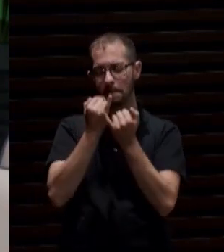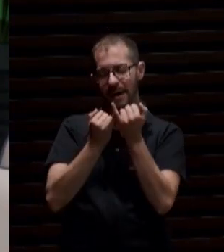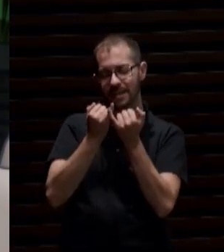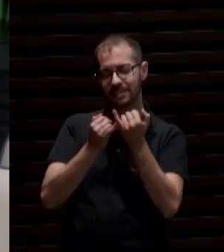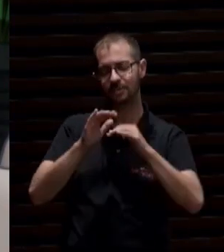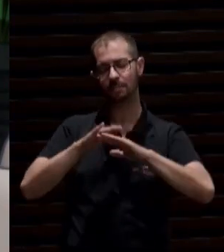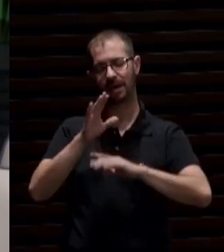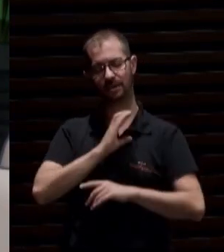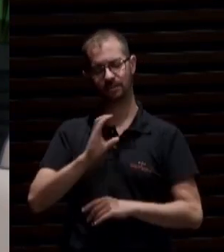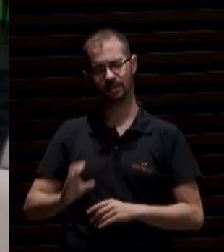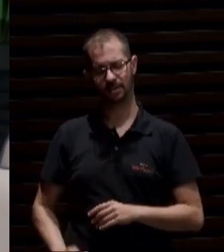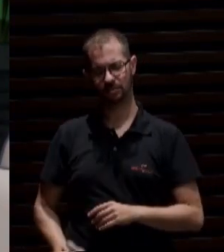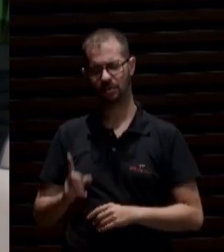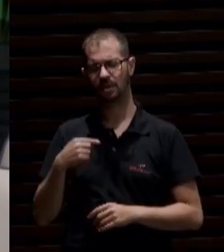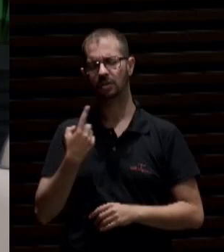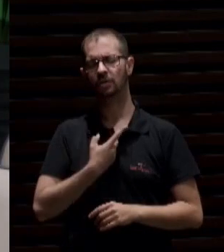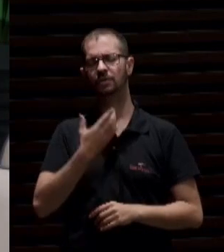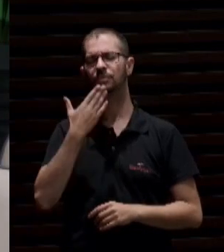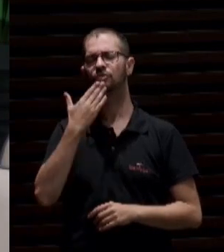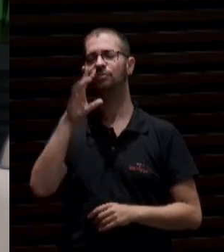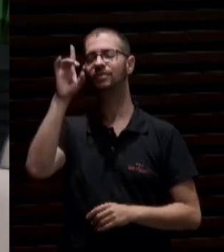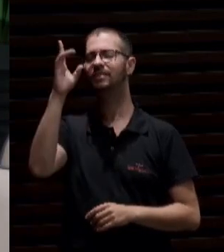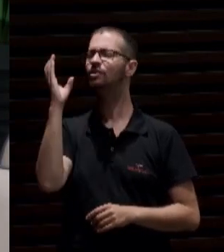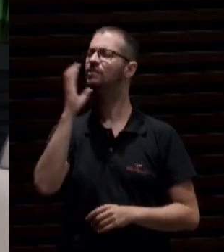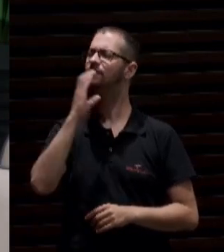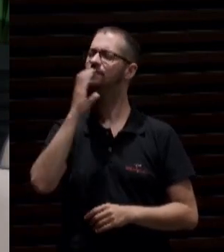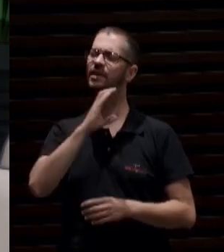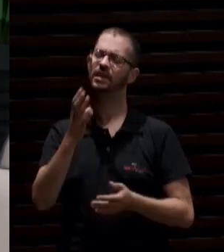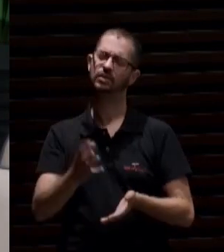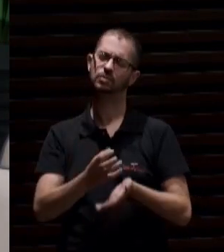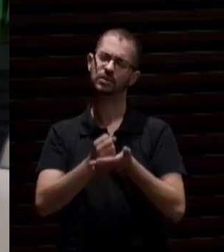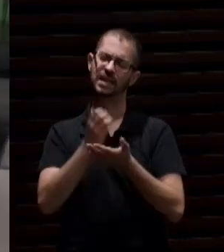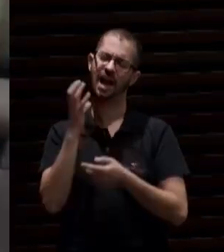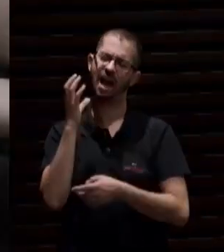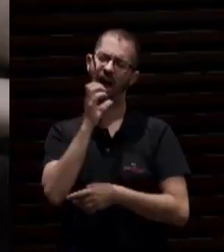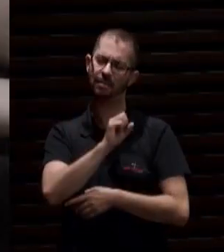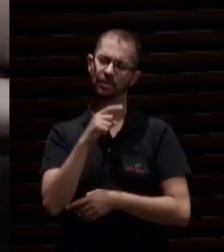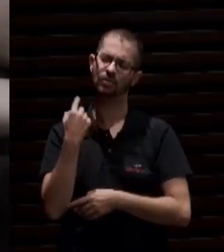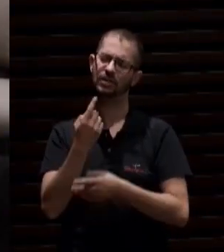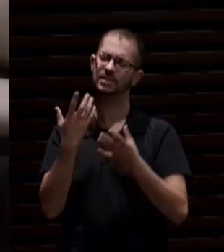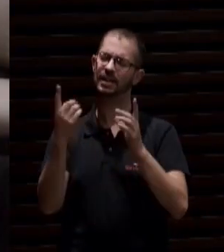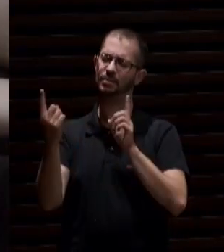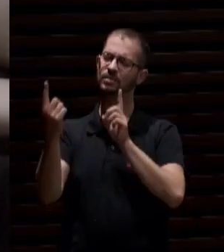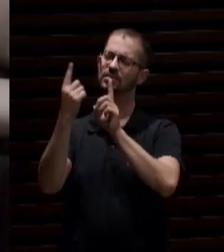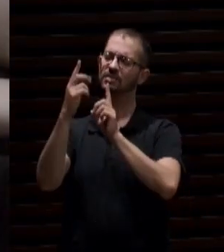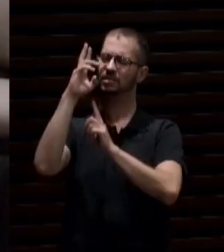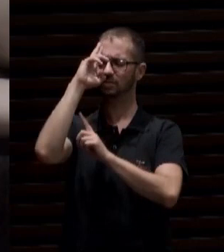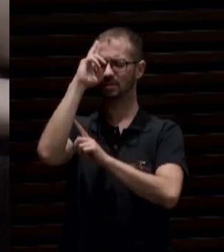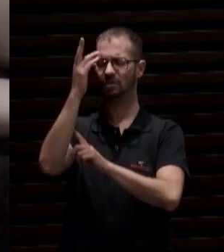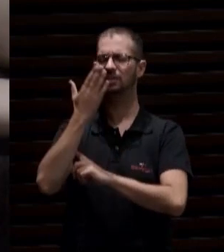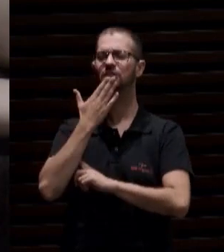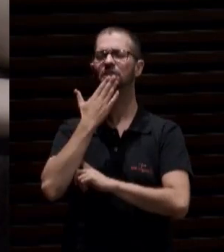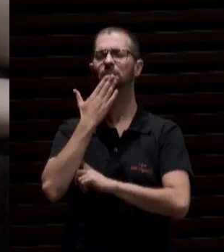nós pedimos, Pai, para o Senhor vir nos buscar logo. Porque nós queremos logo o Senhor. É o que nós Te pedimos,